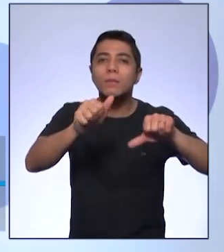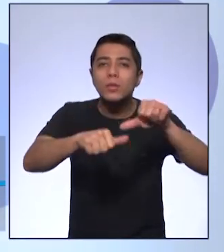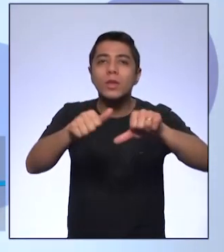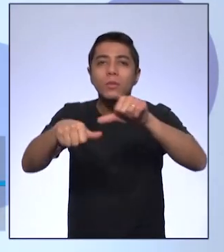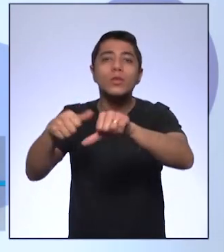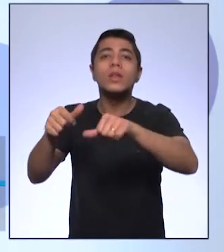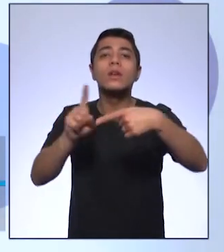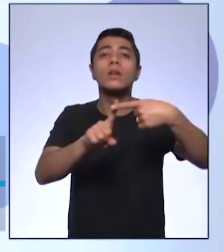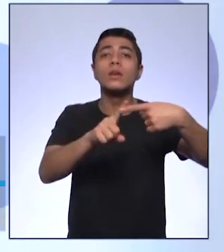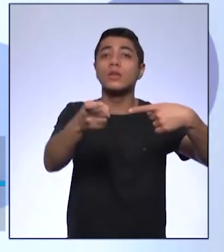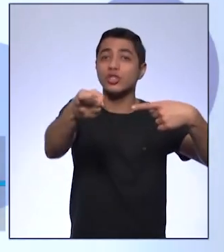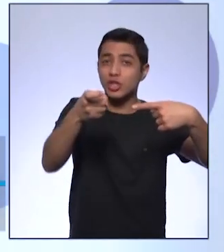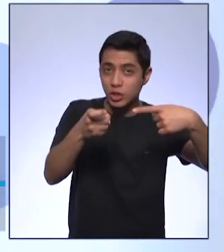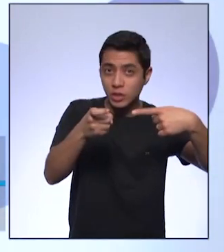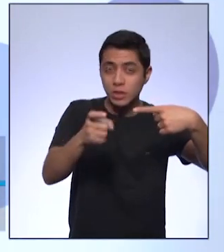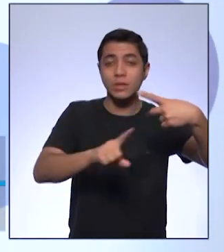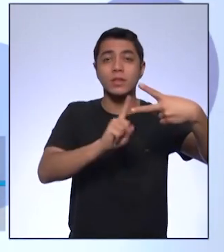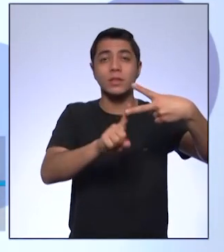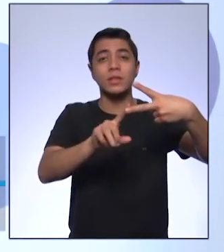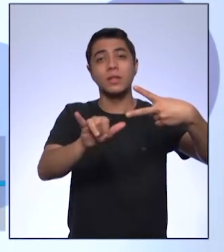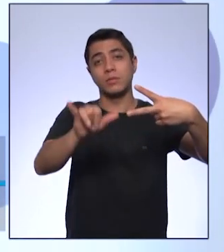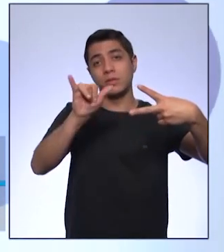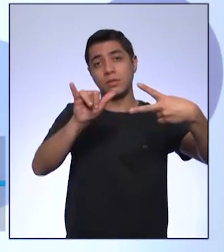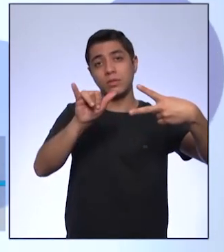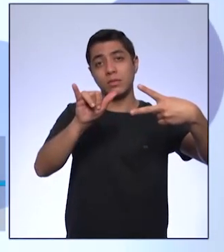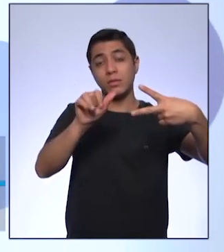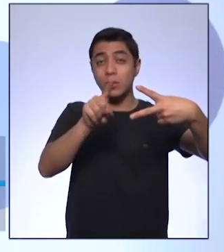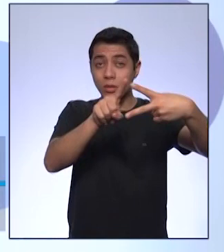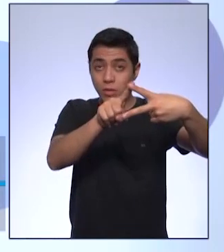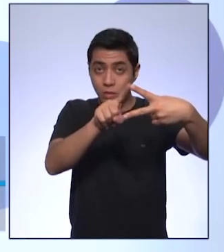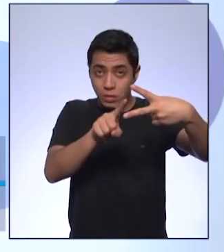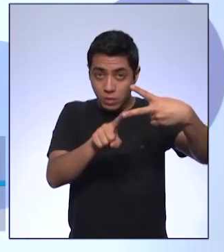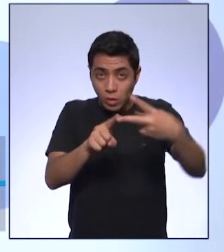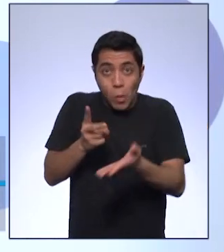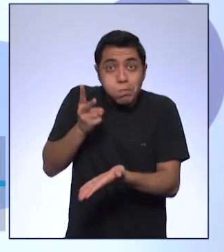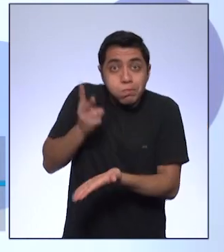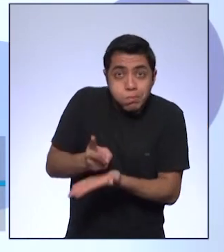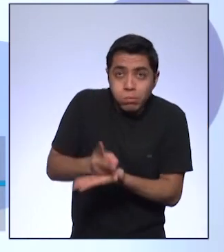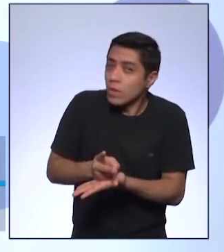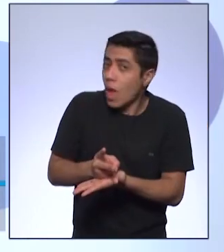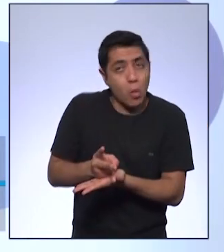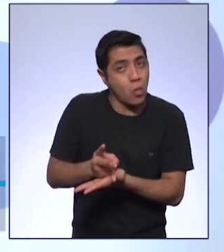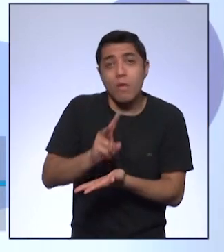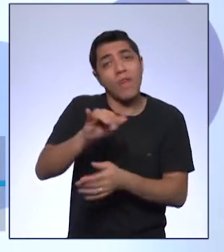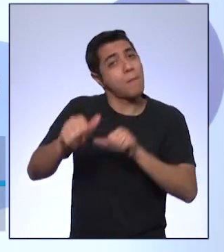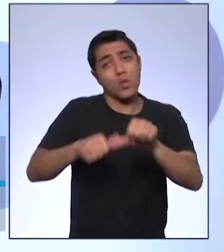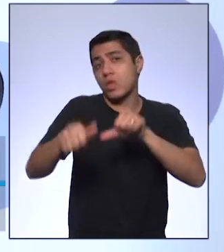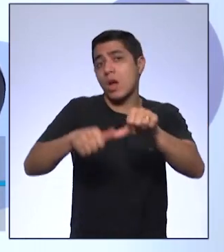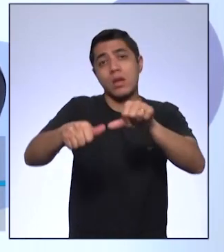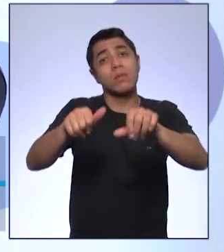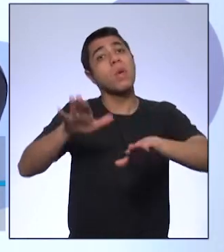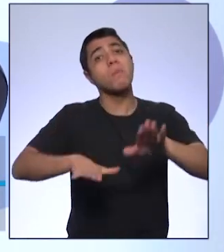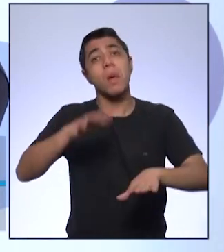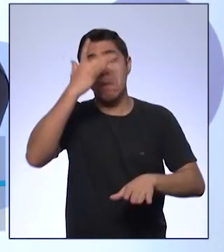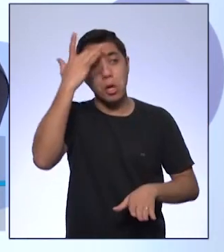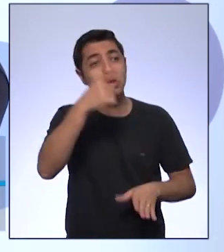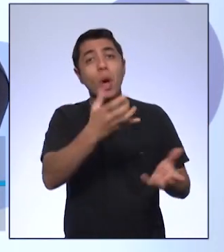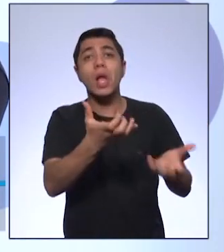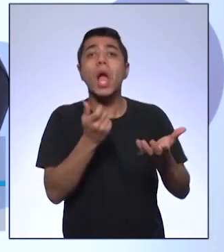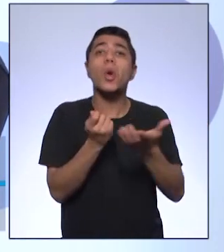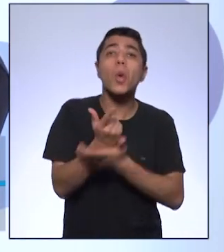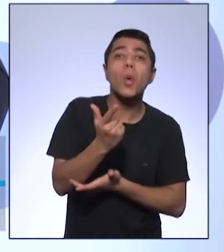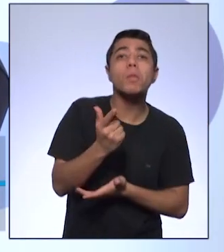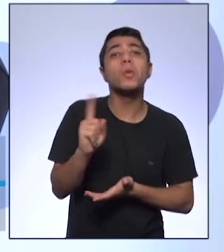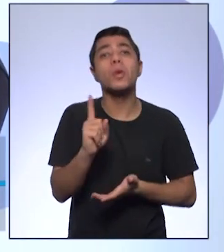no caso ali, ele foi solicitando uma demanda. Então, o número de potes você vai substituir no lugar de x. Esses termos, né, nós utilizamos x e y, que é o